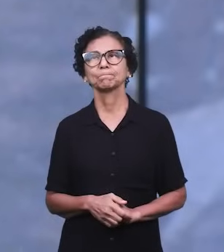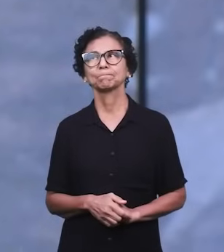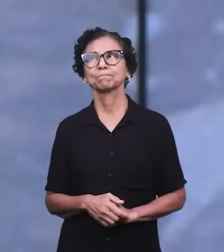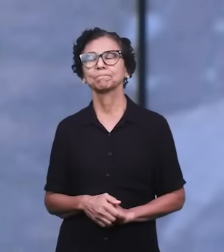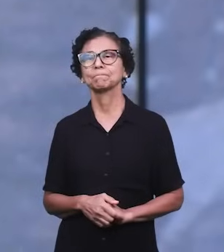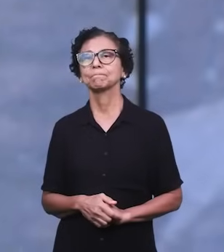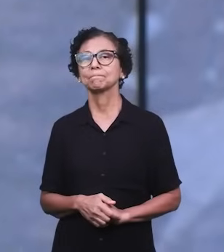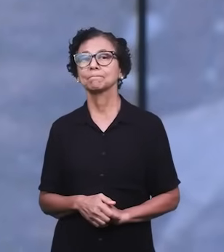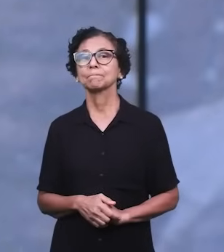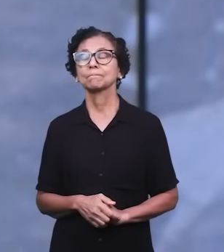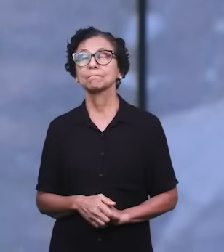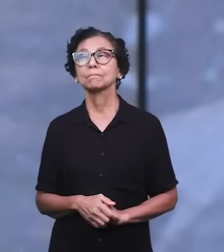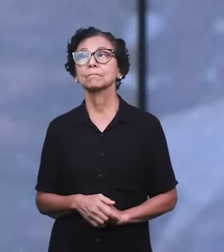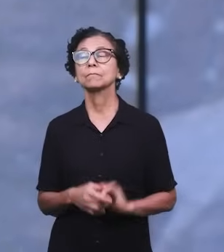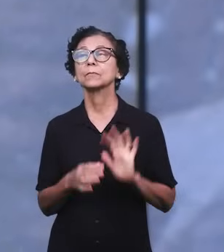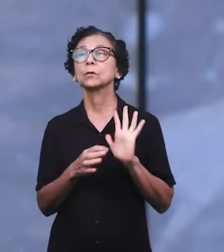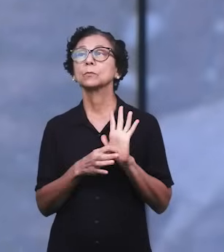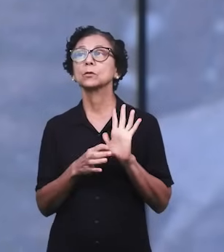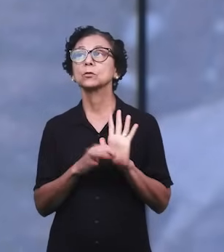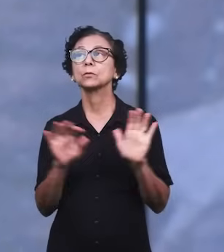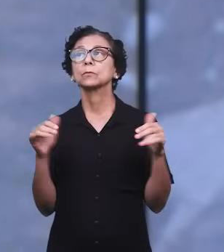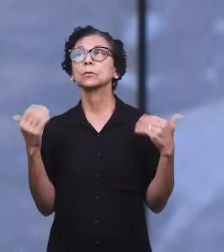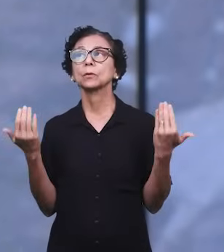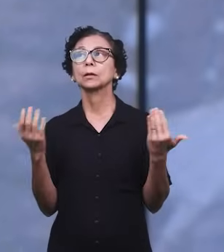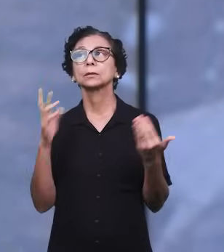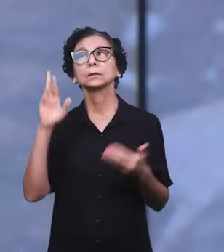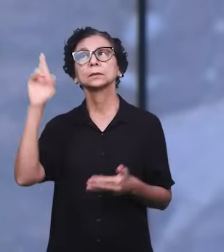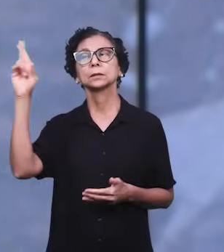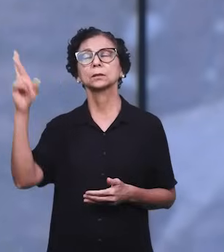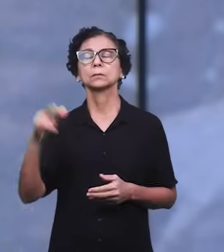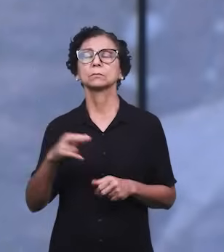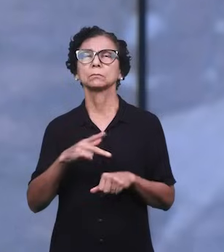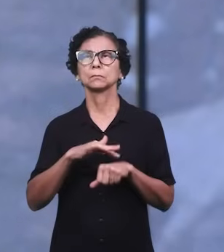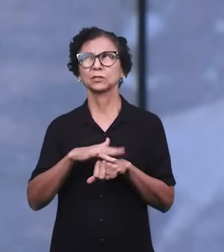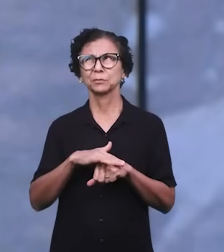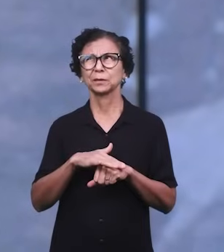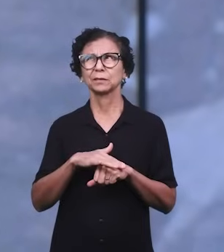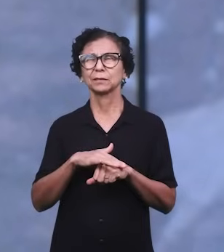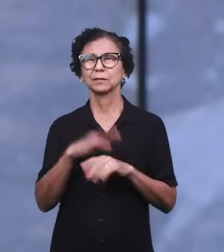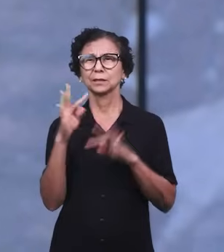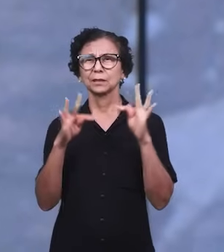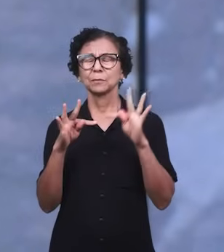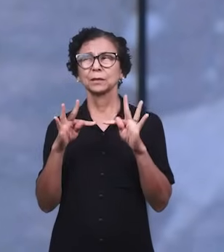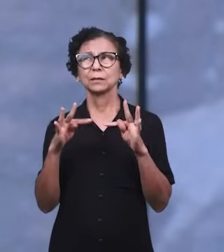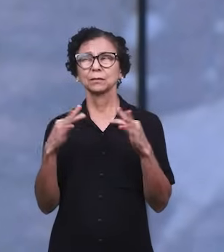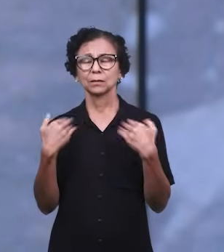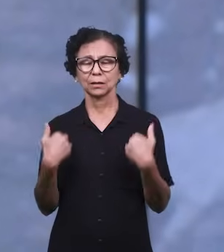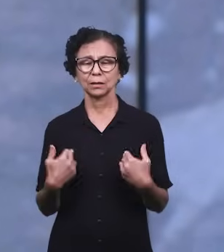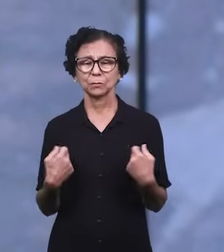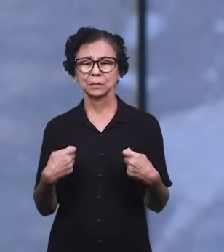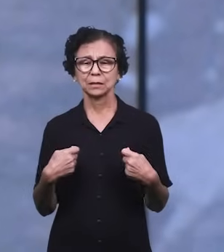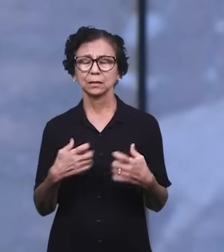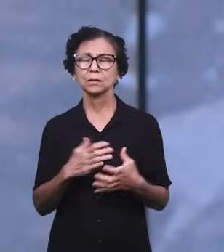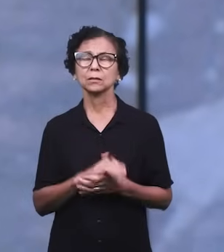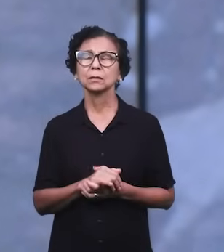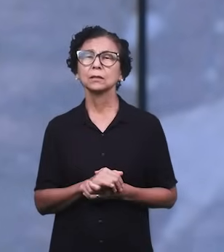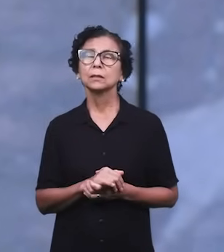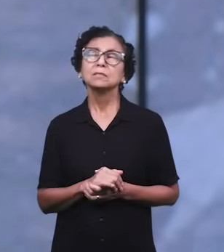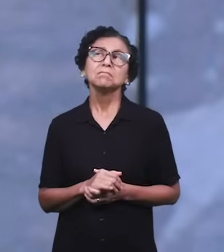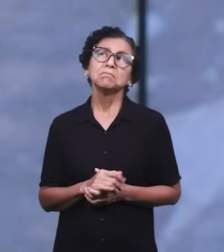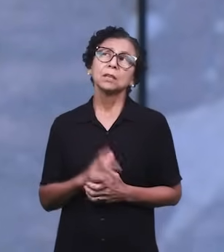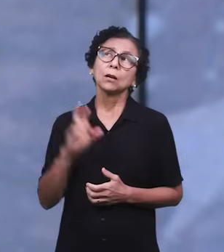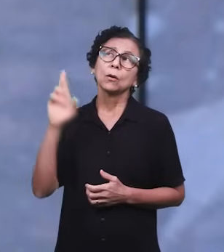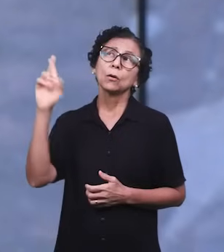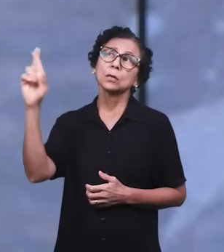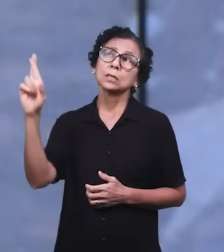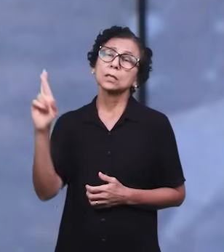disso, do teu propósito, né? Então, eu estou enfermo, estou precisando de um tratamento, né? Senhor, como